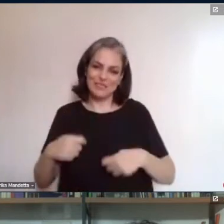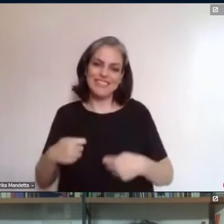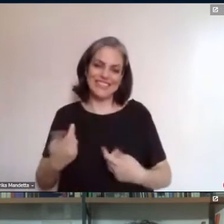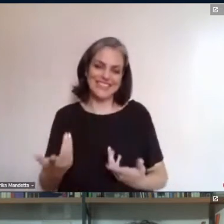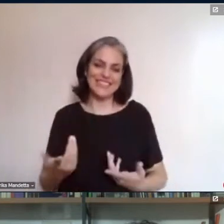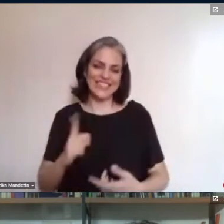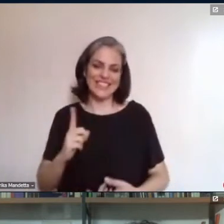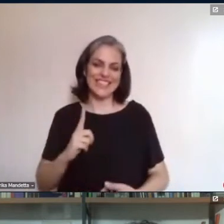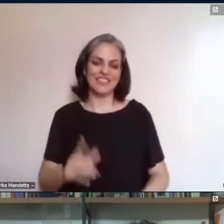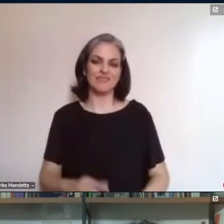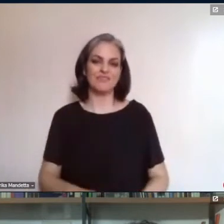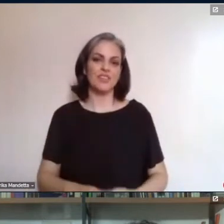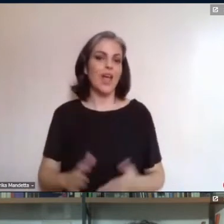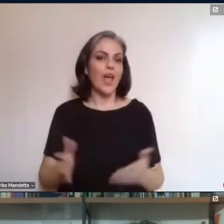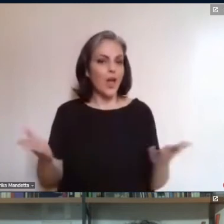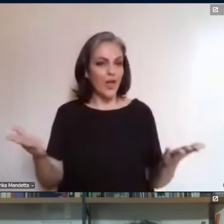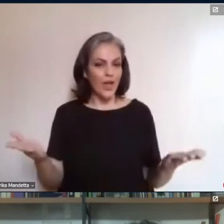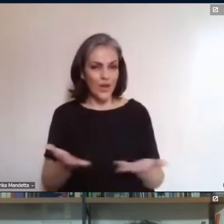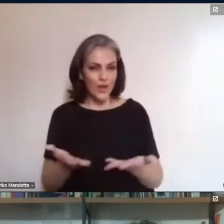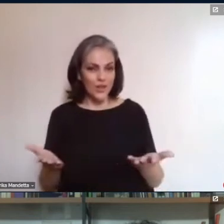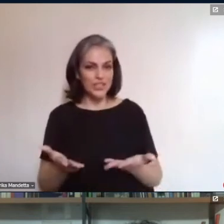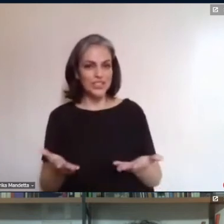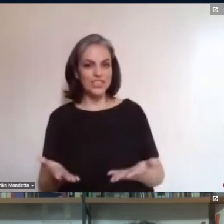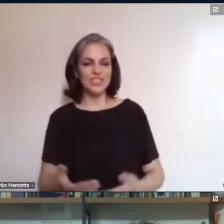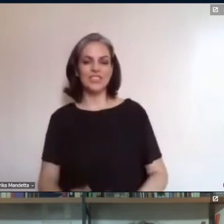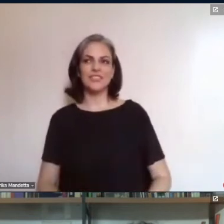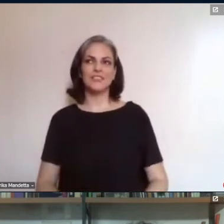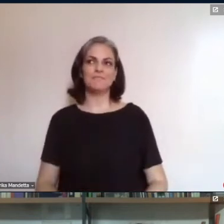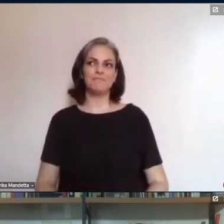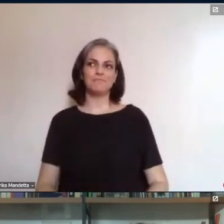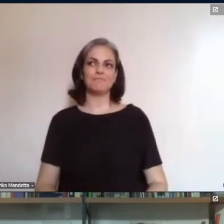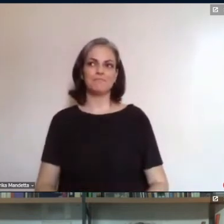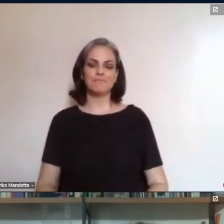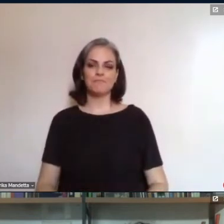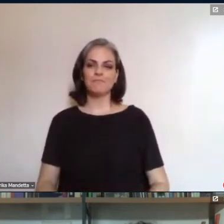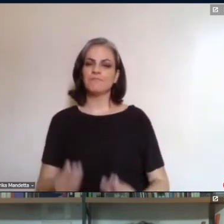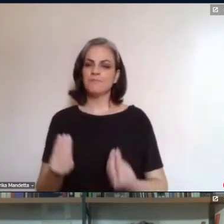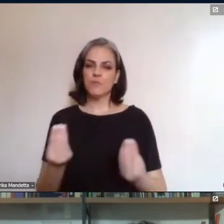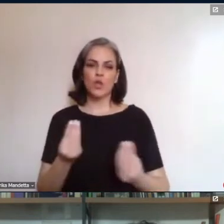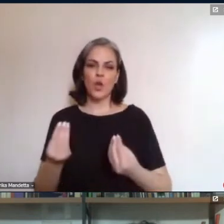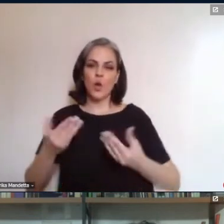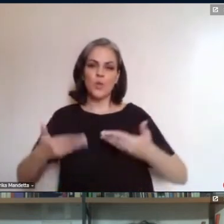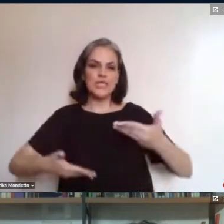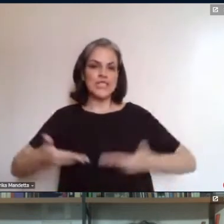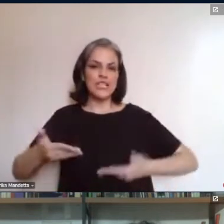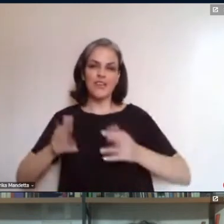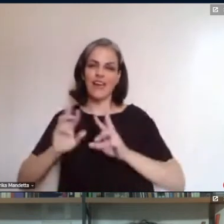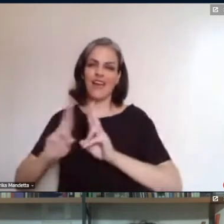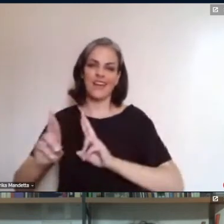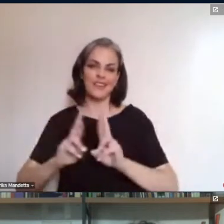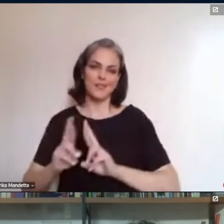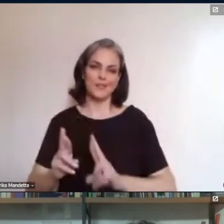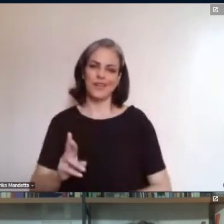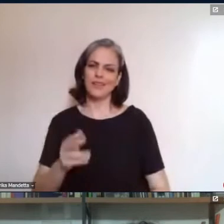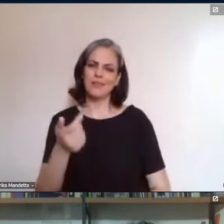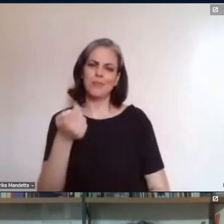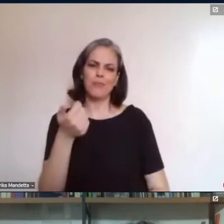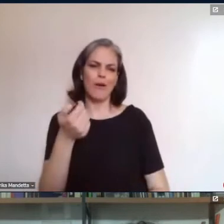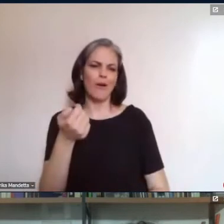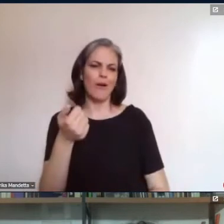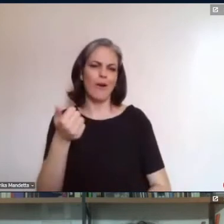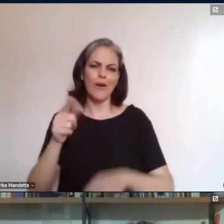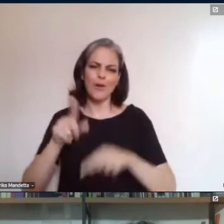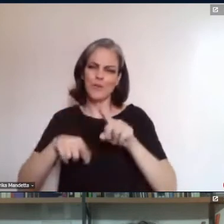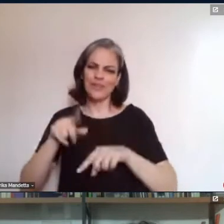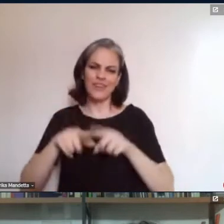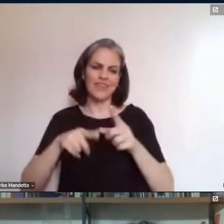participação, e hoje os serviços de relacionamento têm poucos materiais em libras,